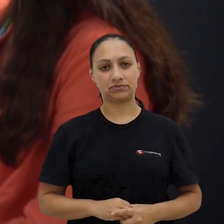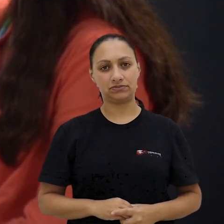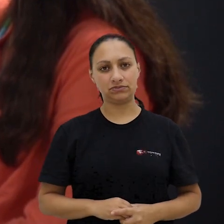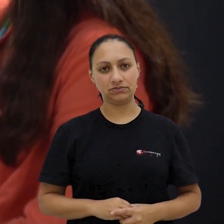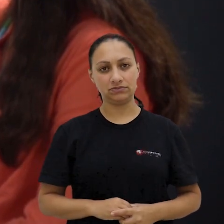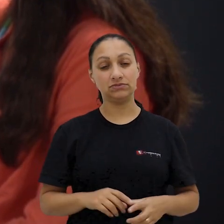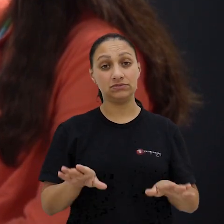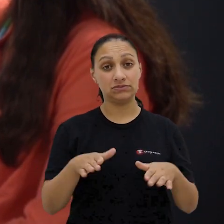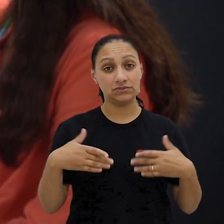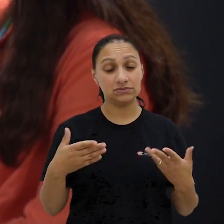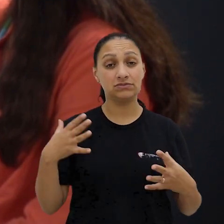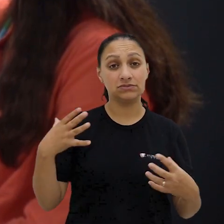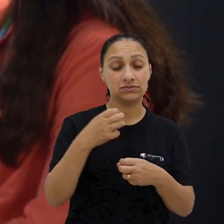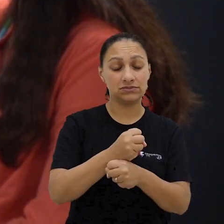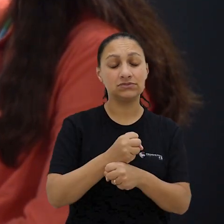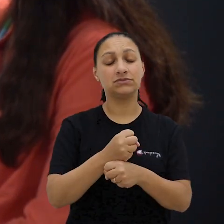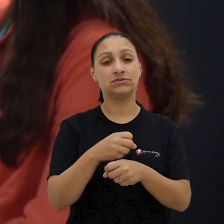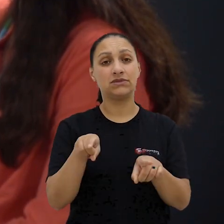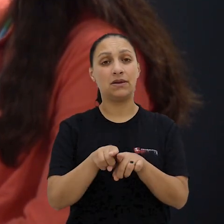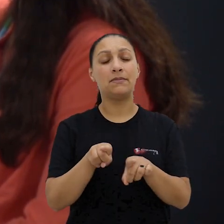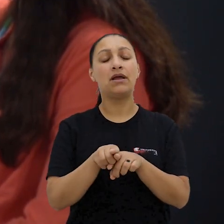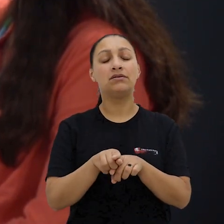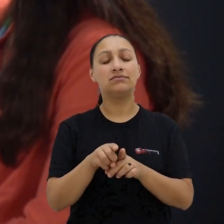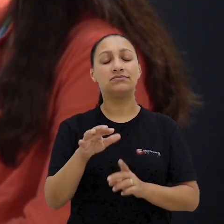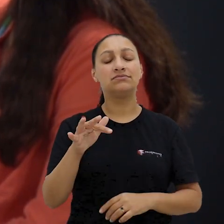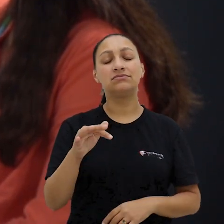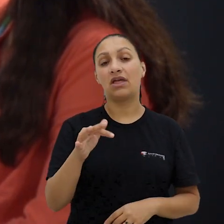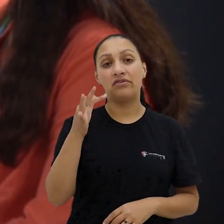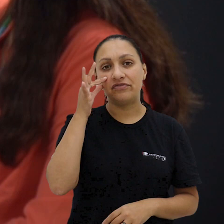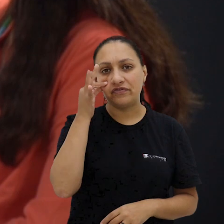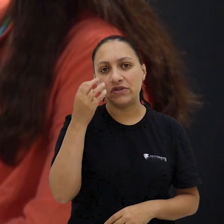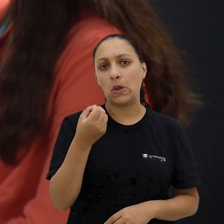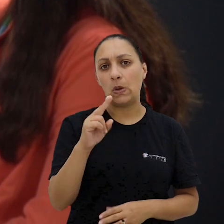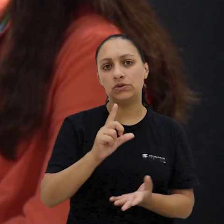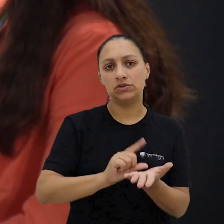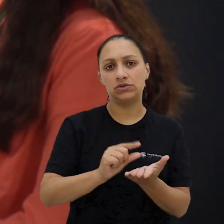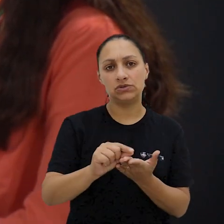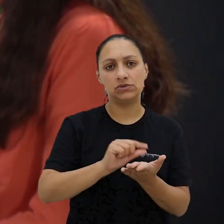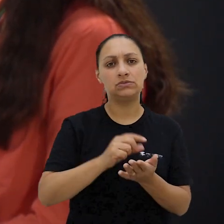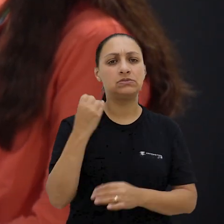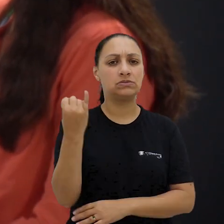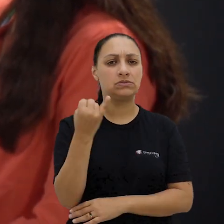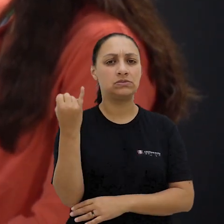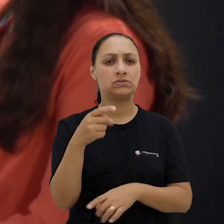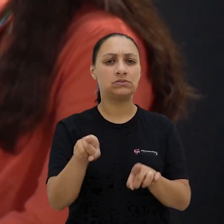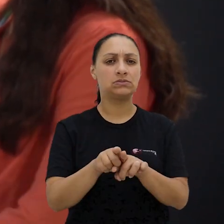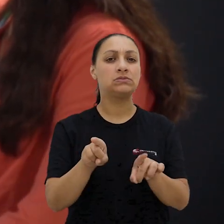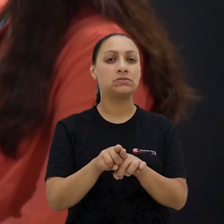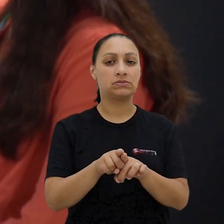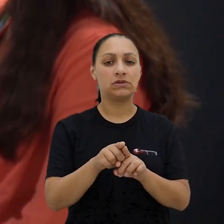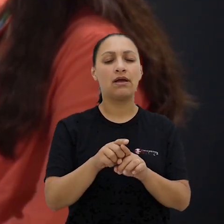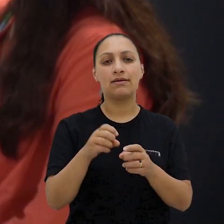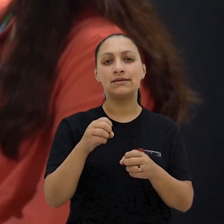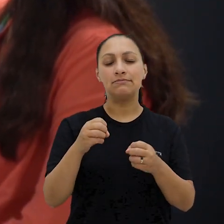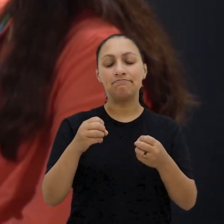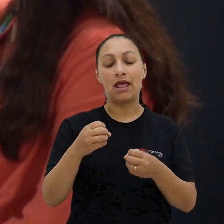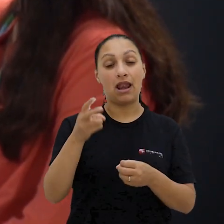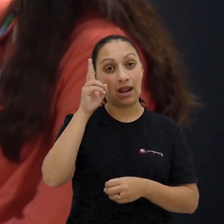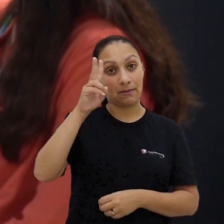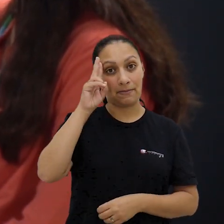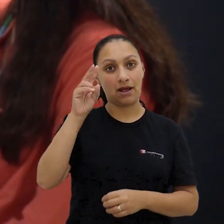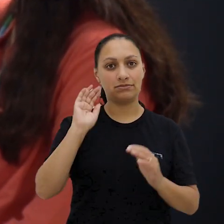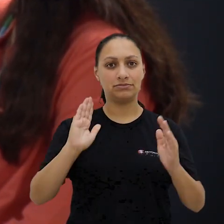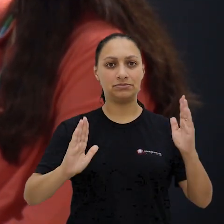e somado às soluções daí tanto físicas quanto digitais, que é importante citar que foi toda a adaptação da pandemia,